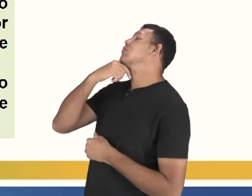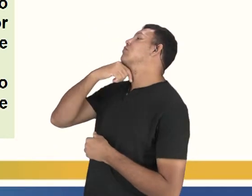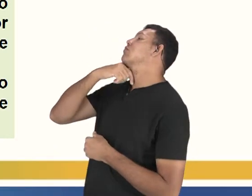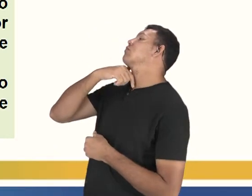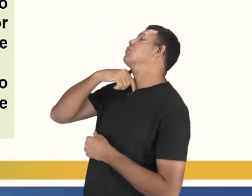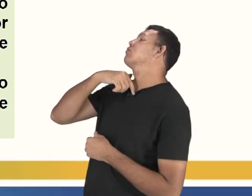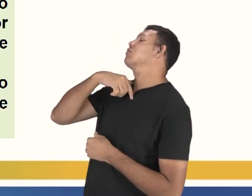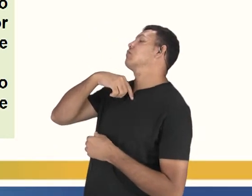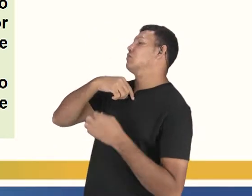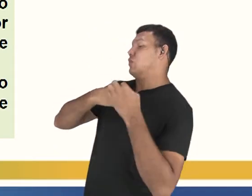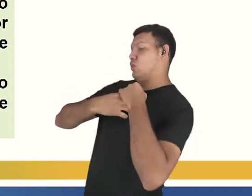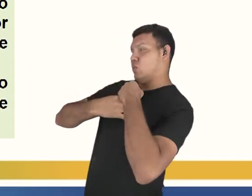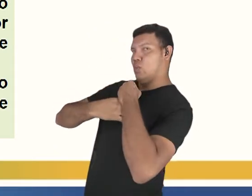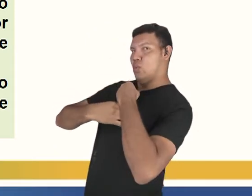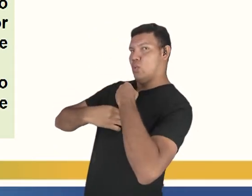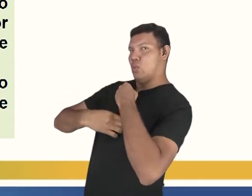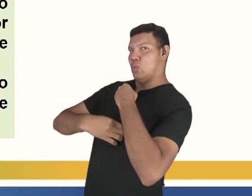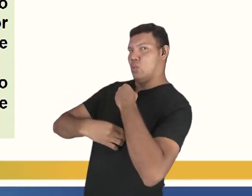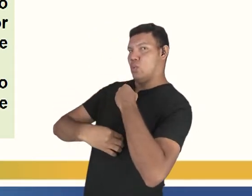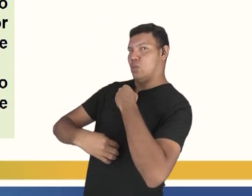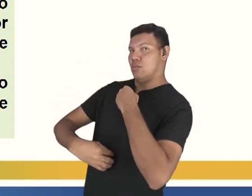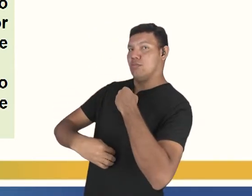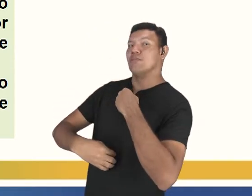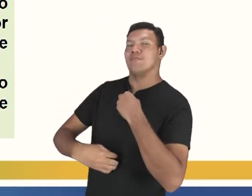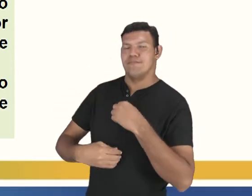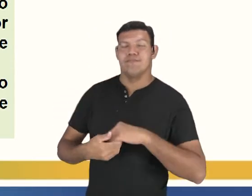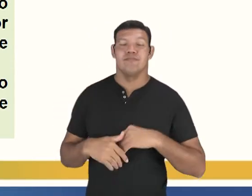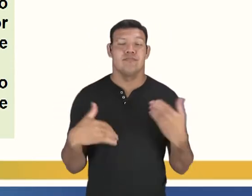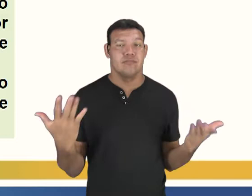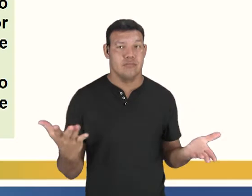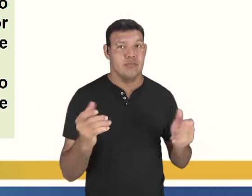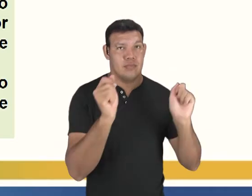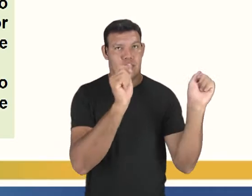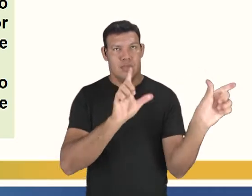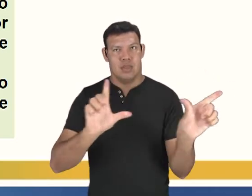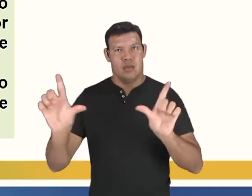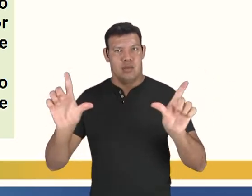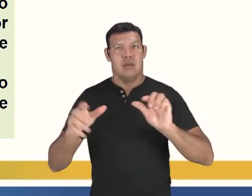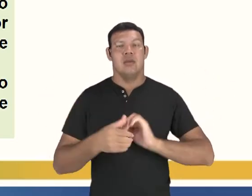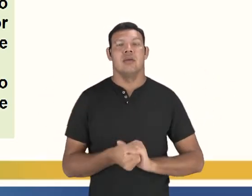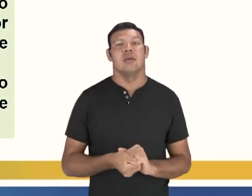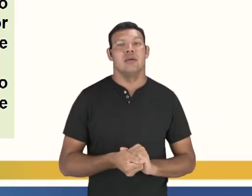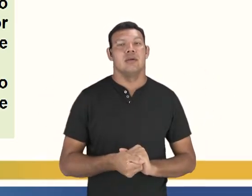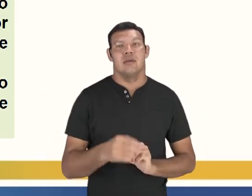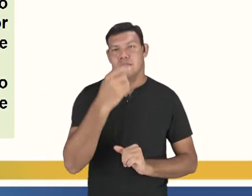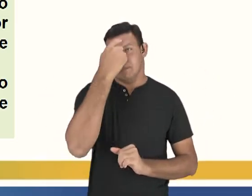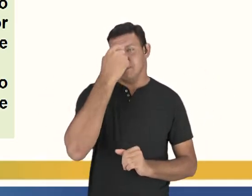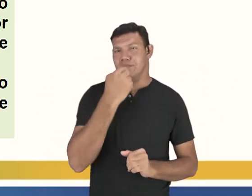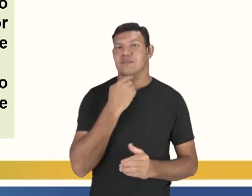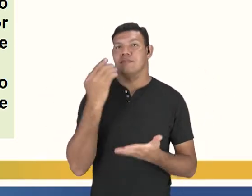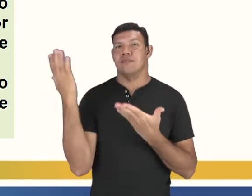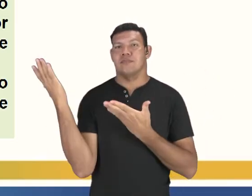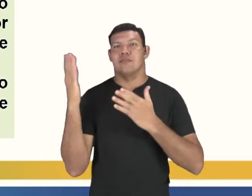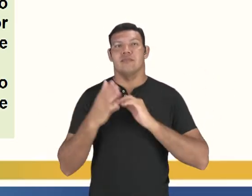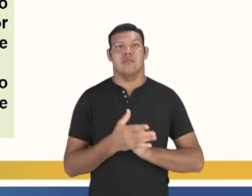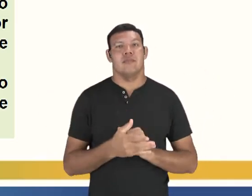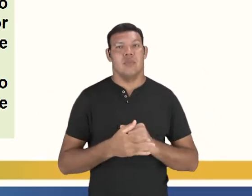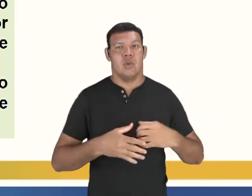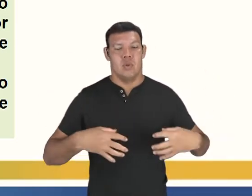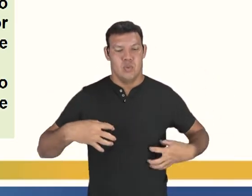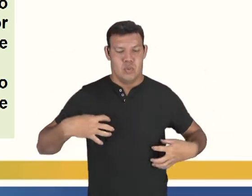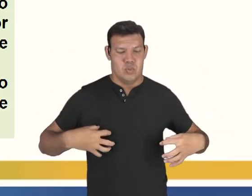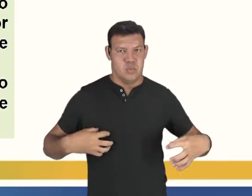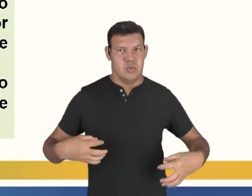né? Ali pela boca, depois passa pelos outros órgãos, tá? Então, ali na telinha vocês têm ali uma ilustração dos órgãos